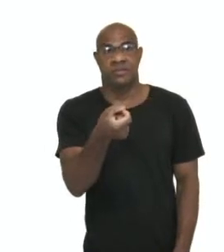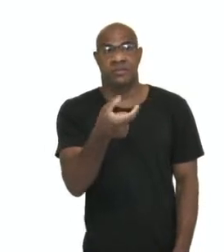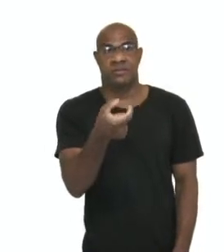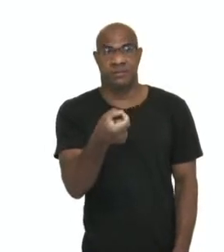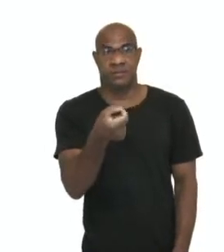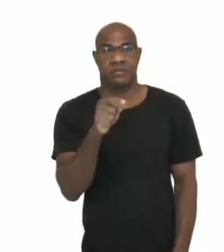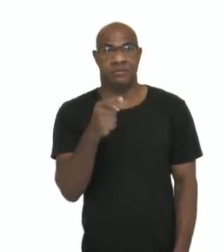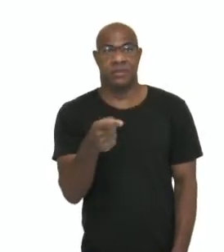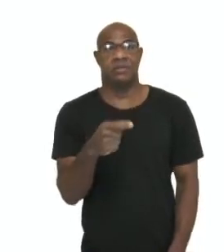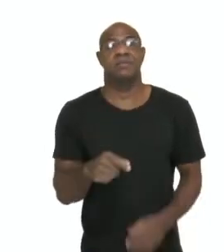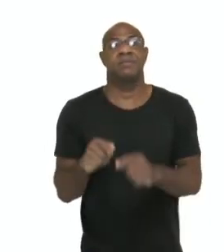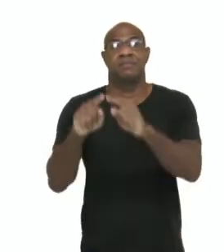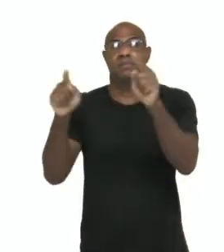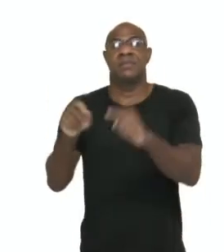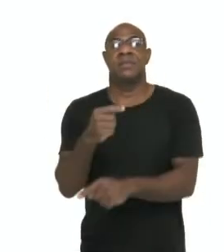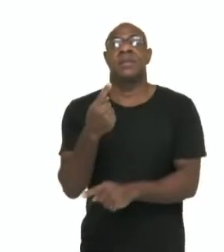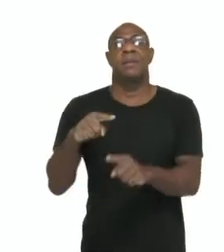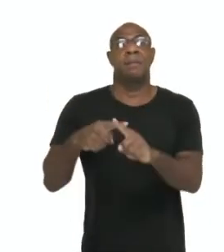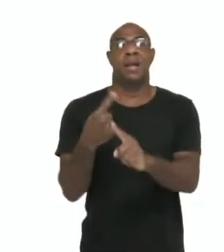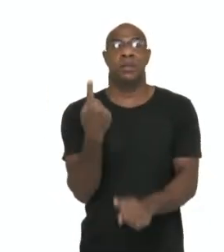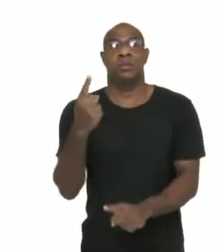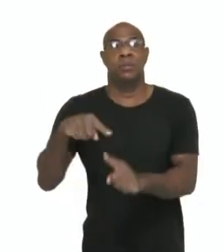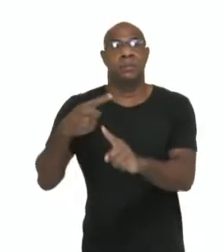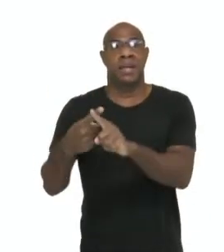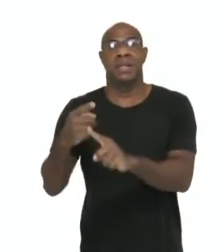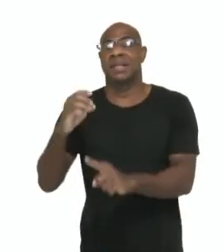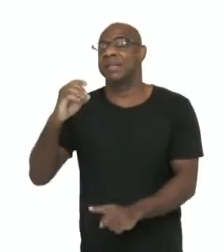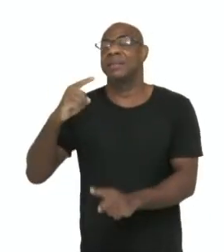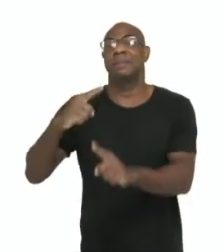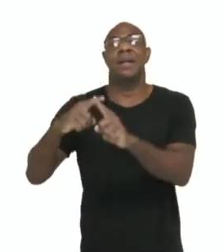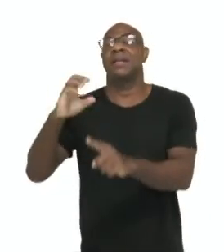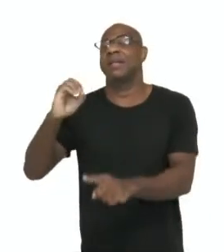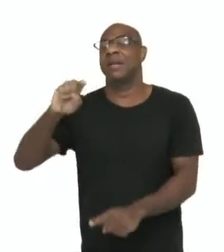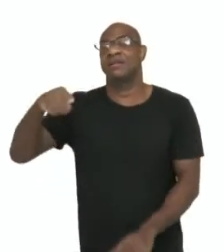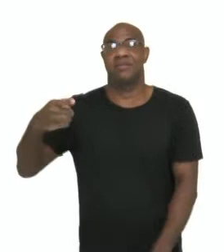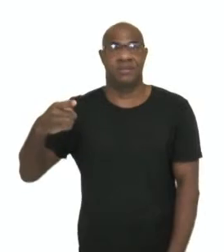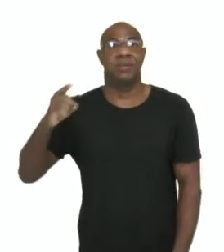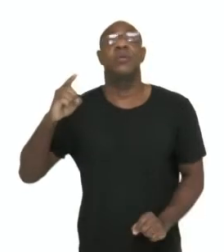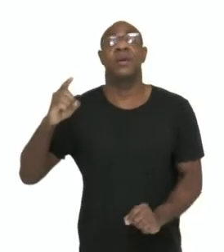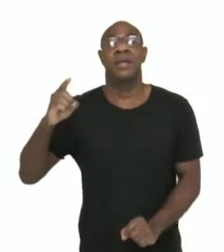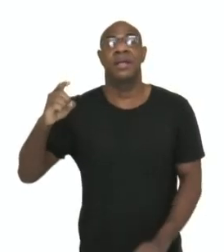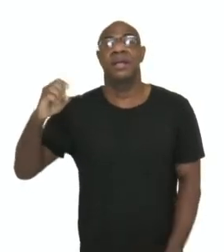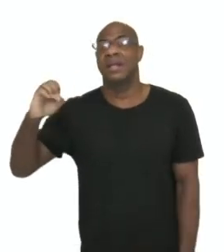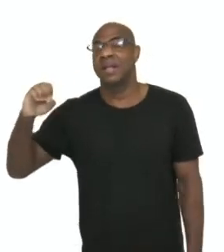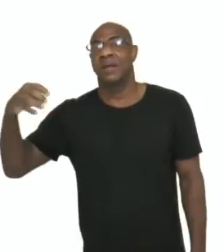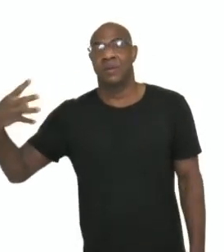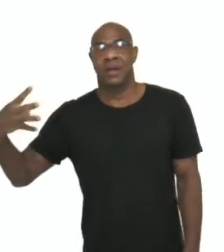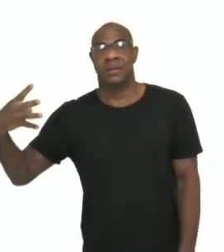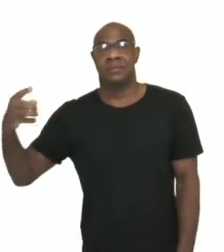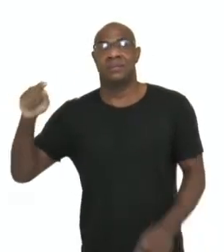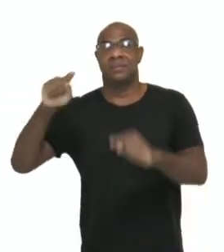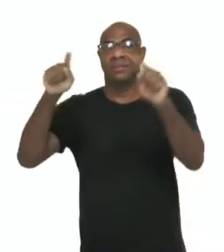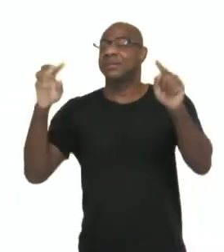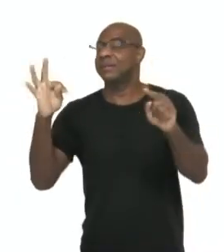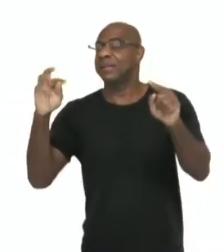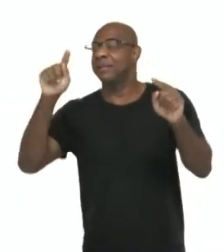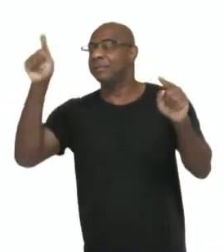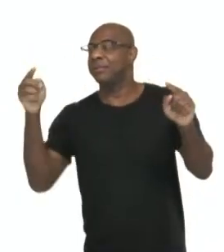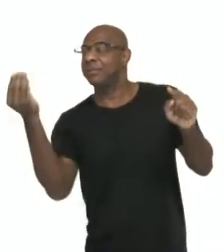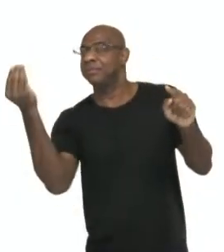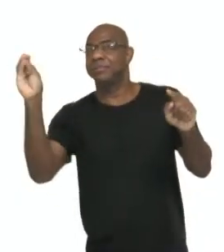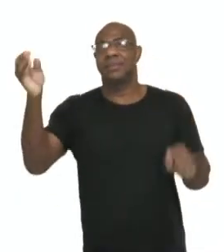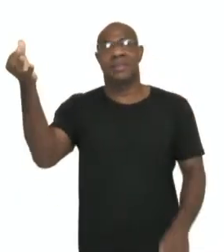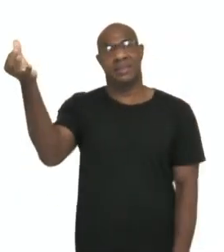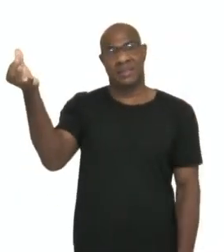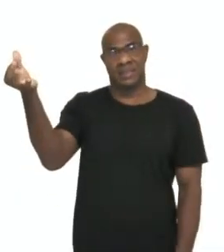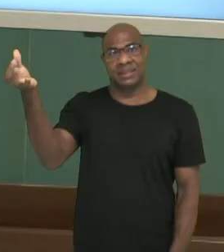0,004. Então, cuidado com esses zeros. Elevado ao tempo, que no caso aqui é 6, ok? Então, primeiro que está